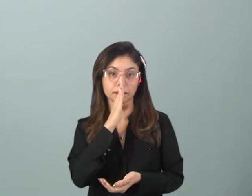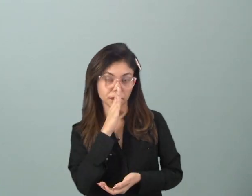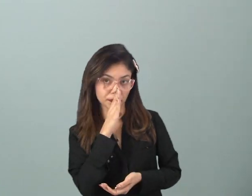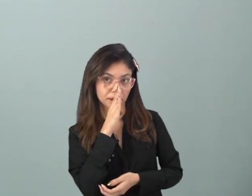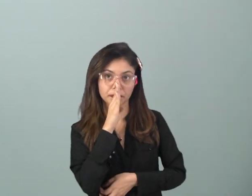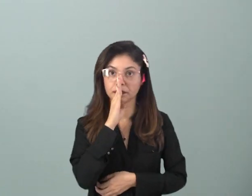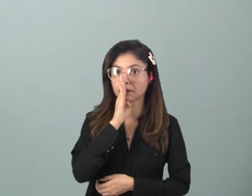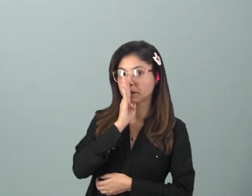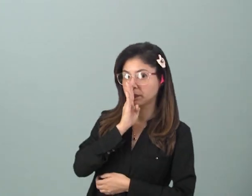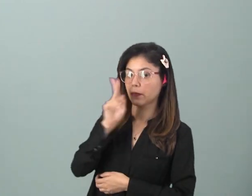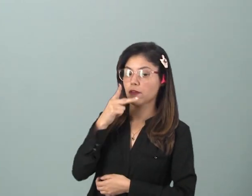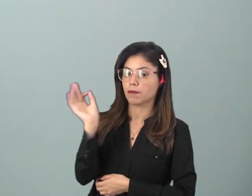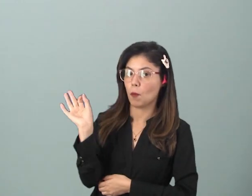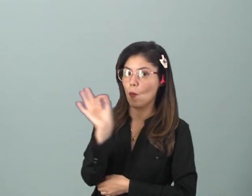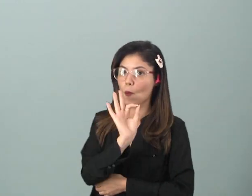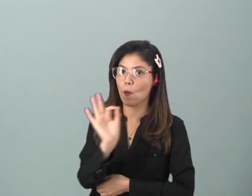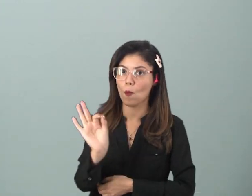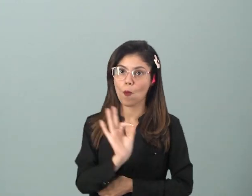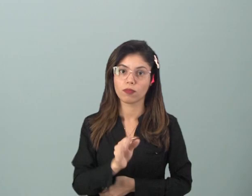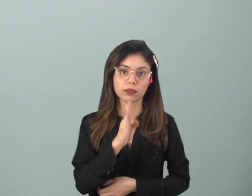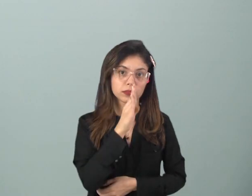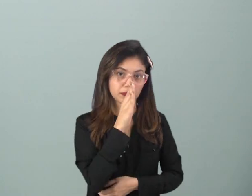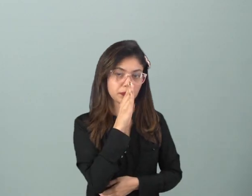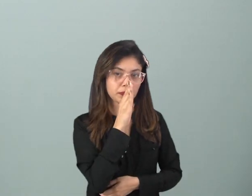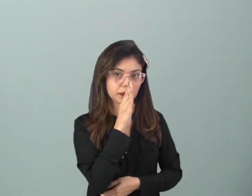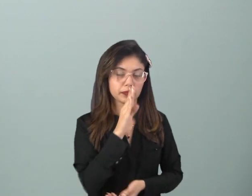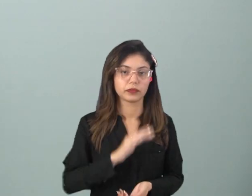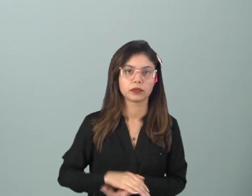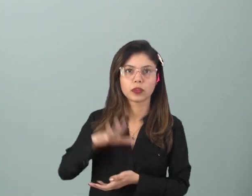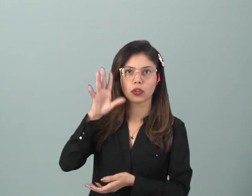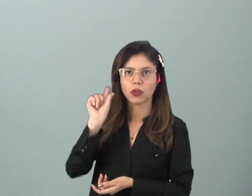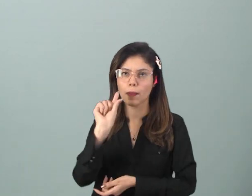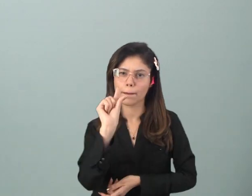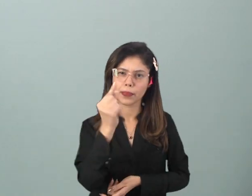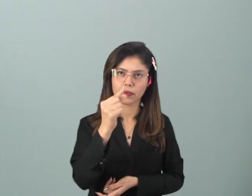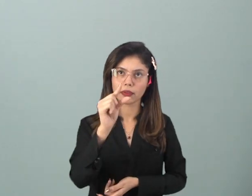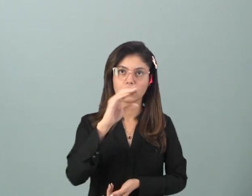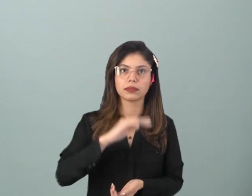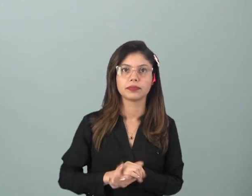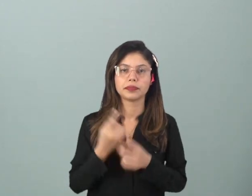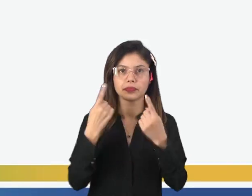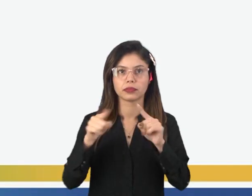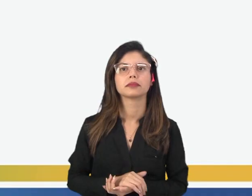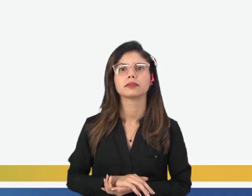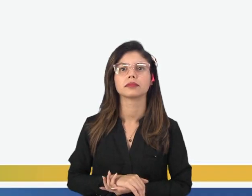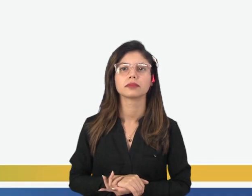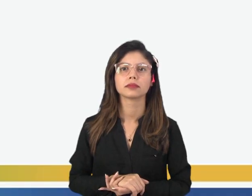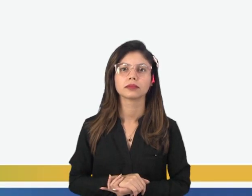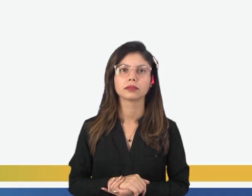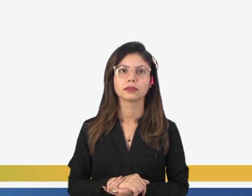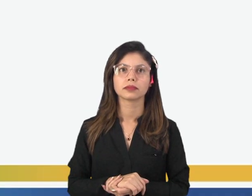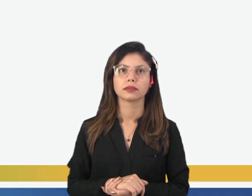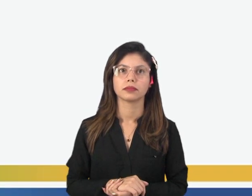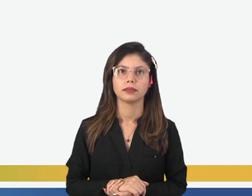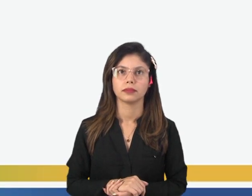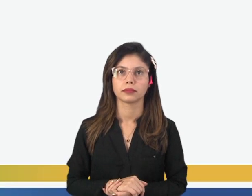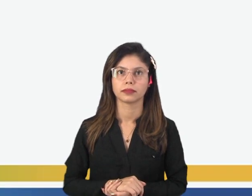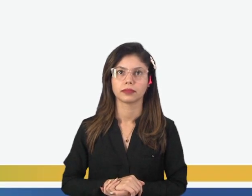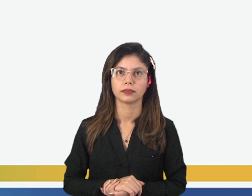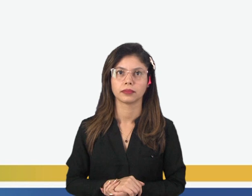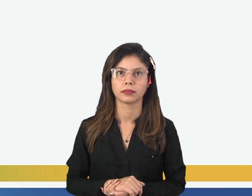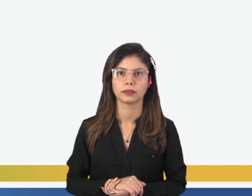sua boca, não fale, você não pode falar. Vamos ouvir também um pouquinho dessa música.